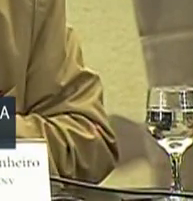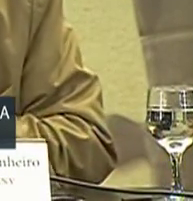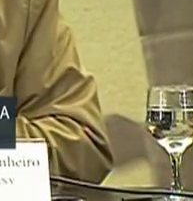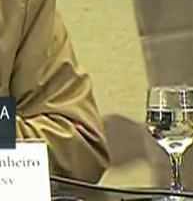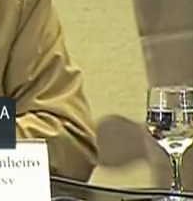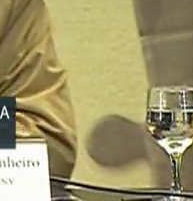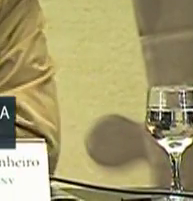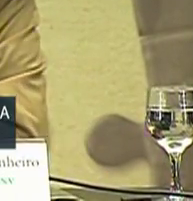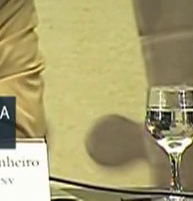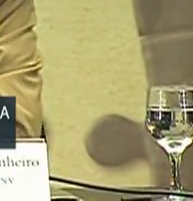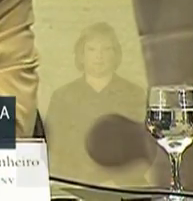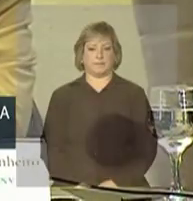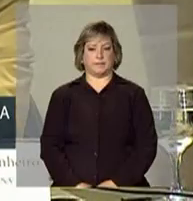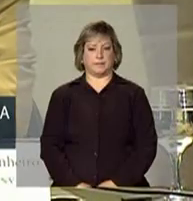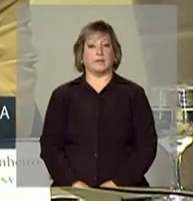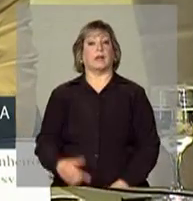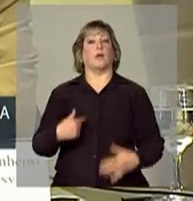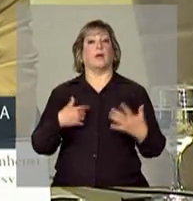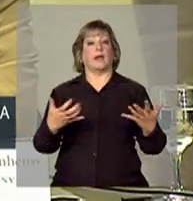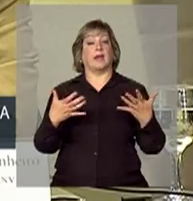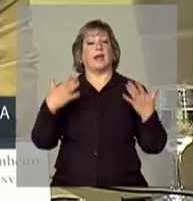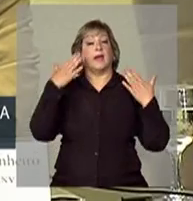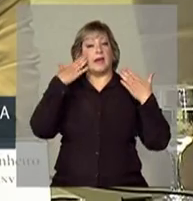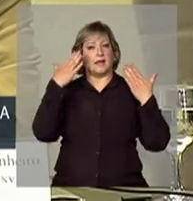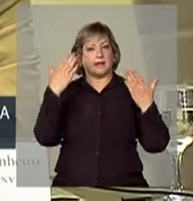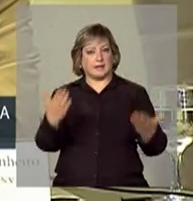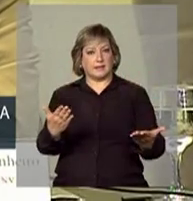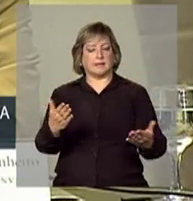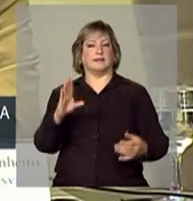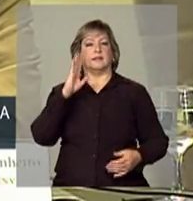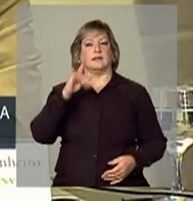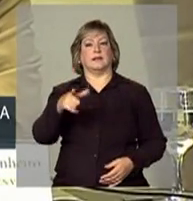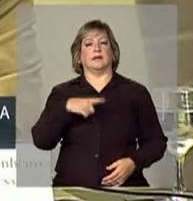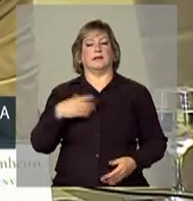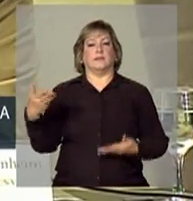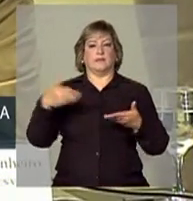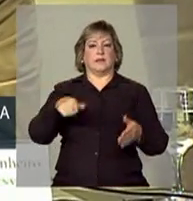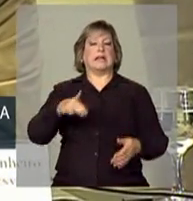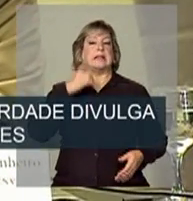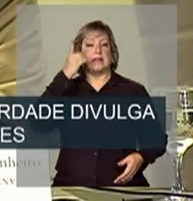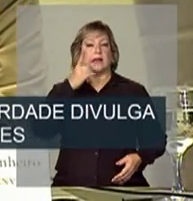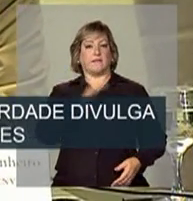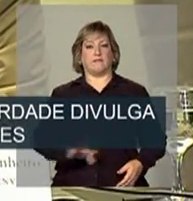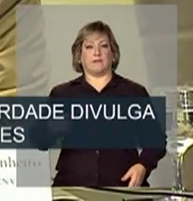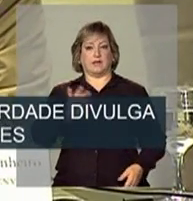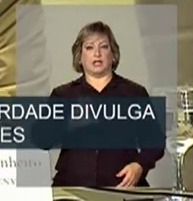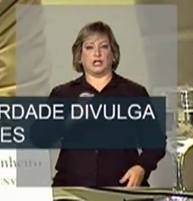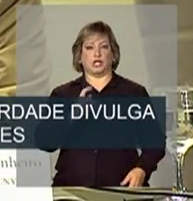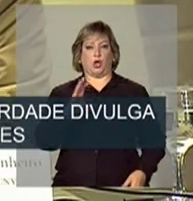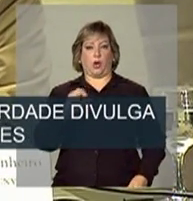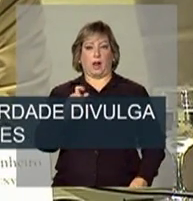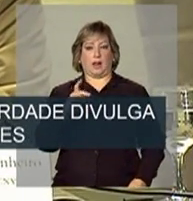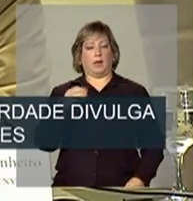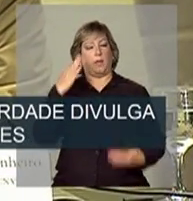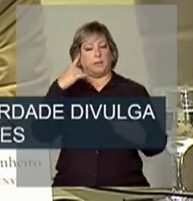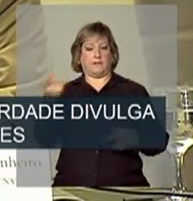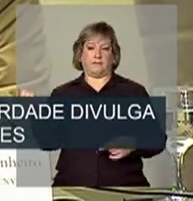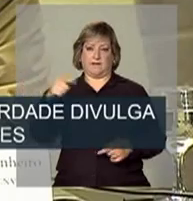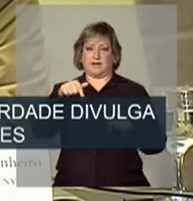Eu queria agradecer, antes de mais nada, a presença do companheiro deputado federal Chico Alencar. Muito obrigado